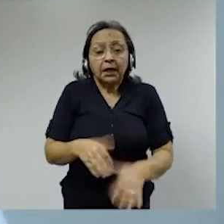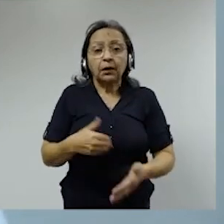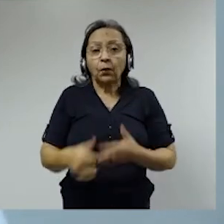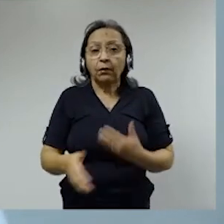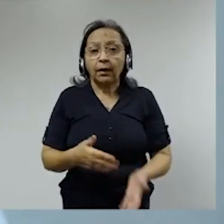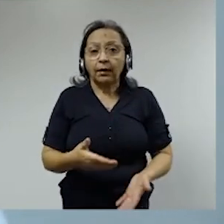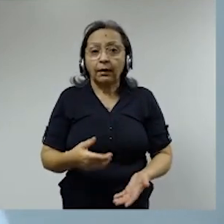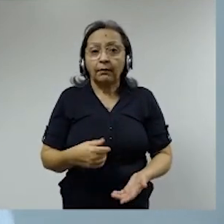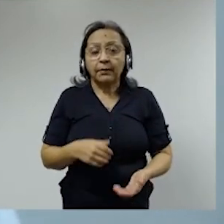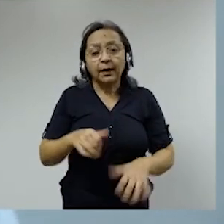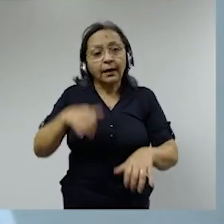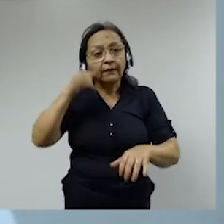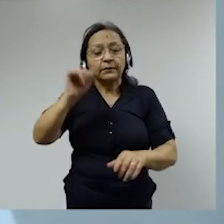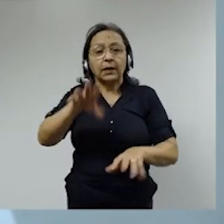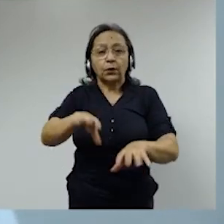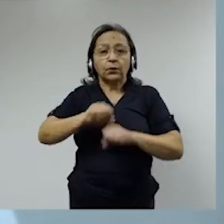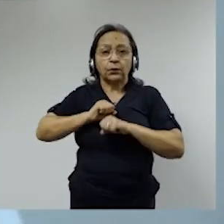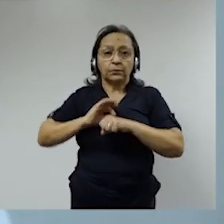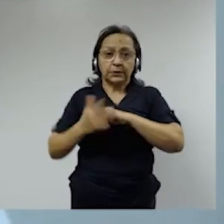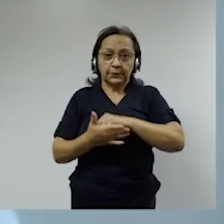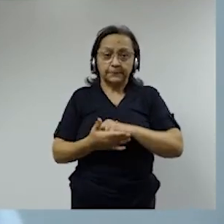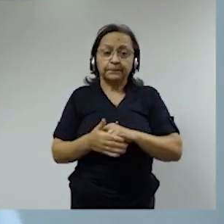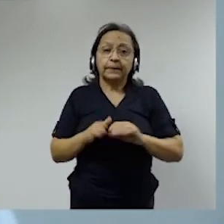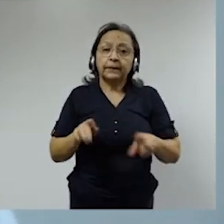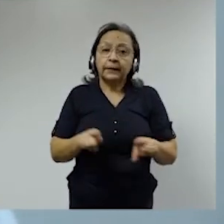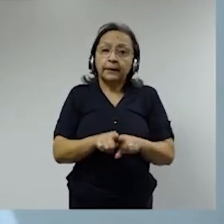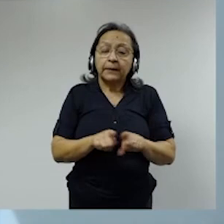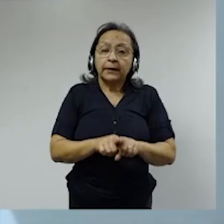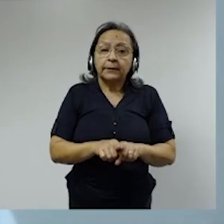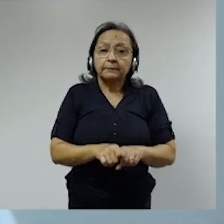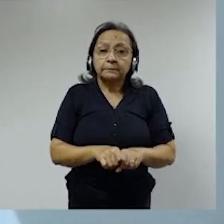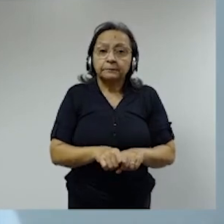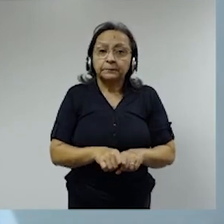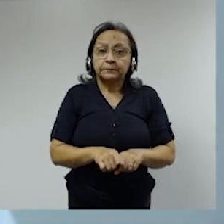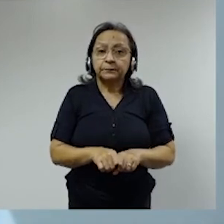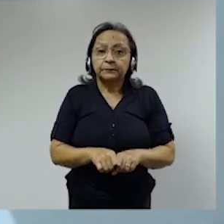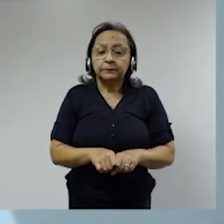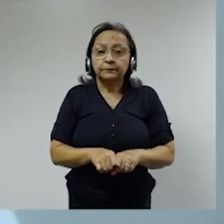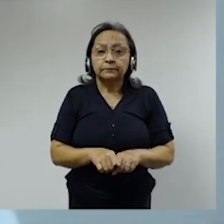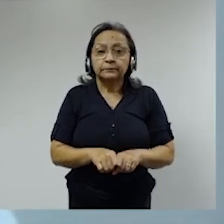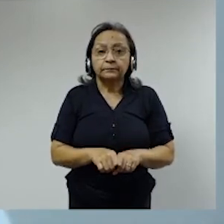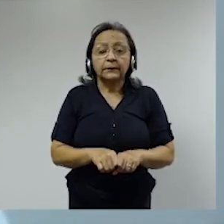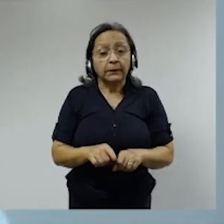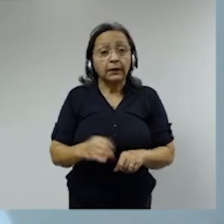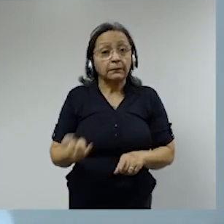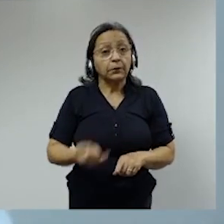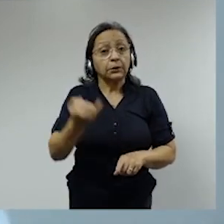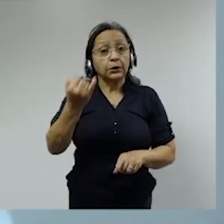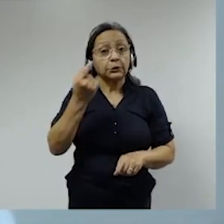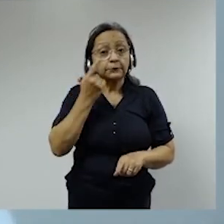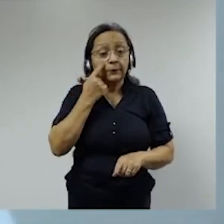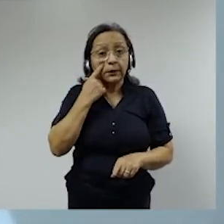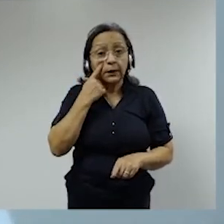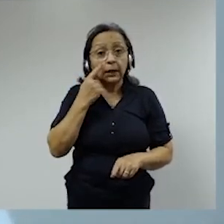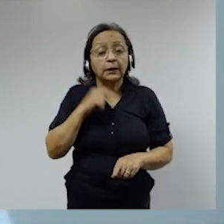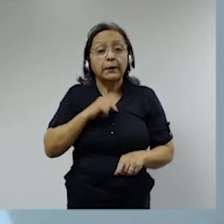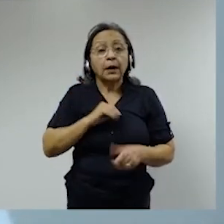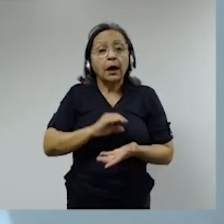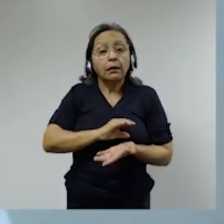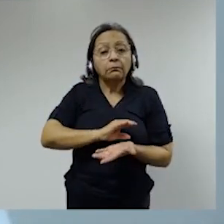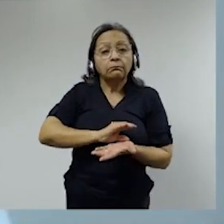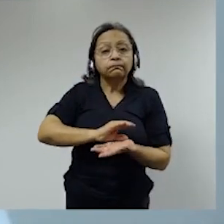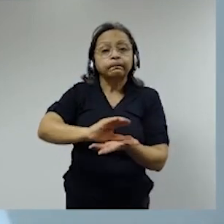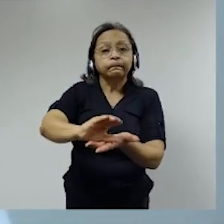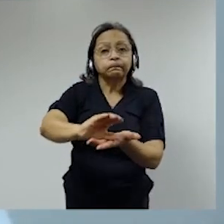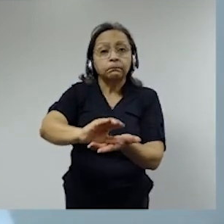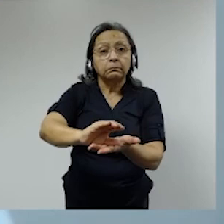contaminação no ambiente de trabalho. Ainda a questão, também ressalta-se a questão da indenização pela